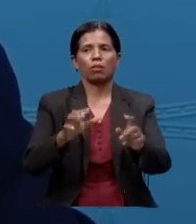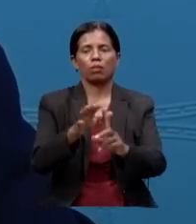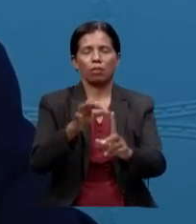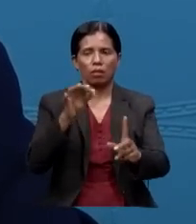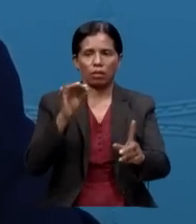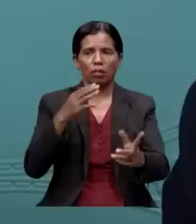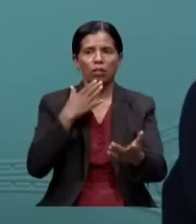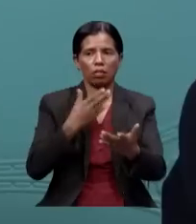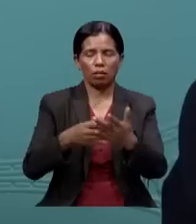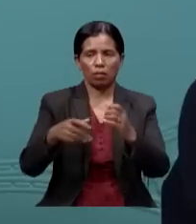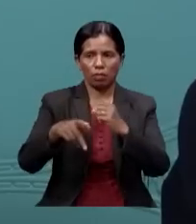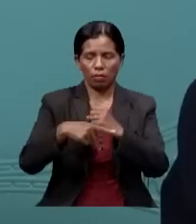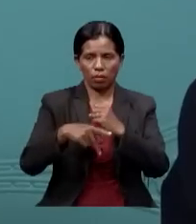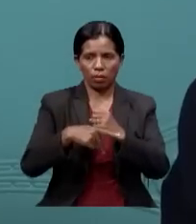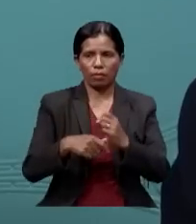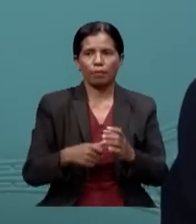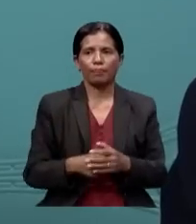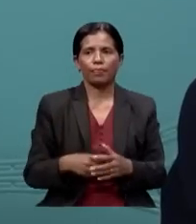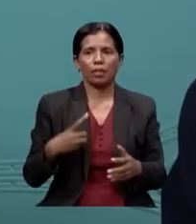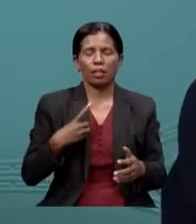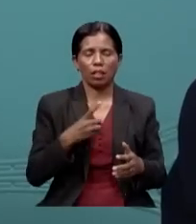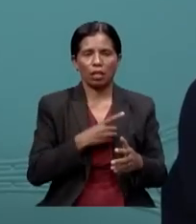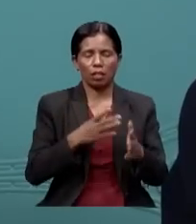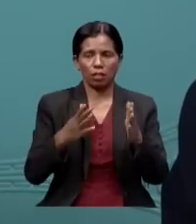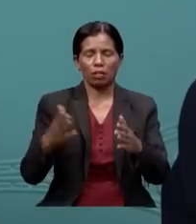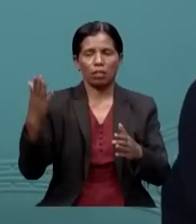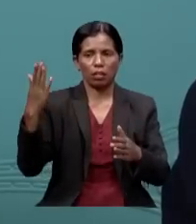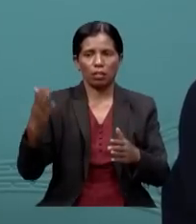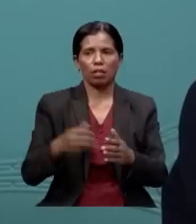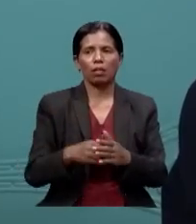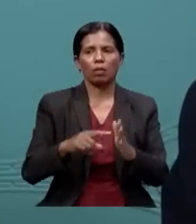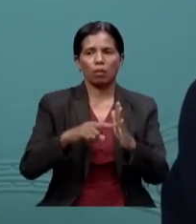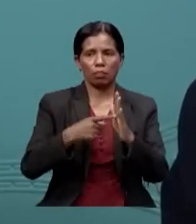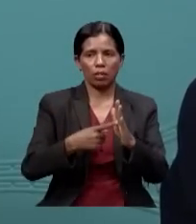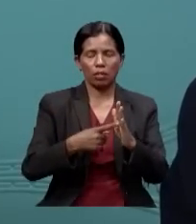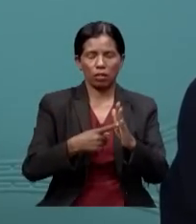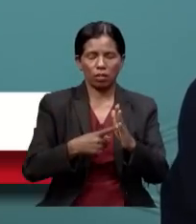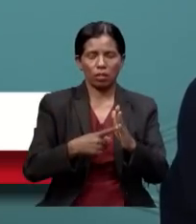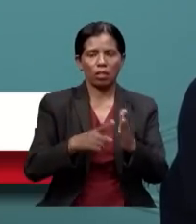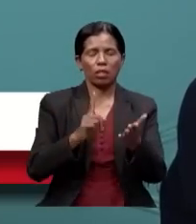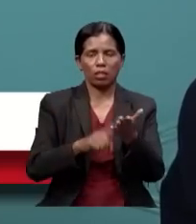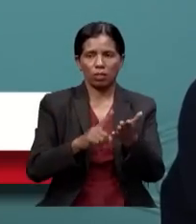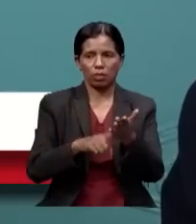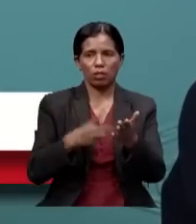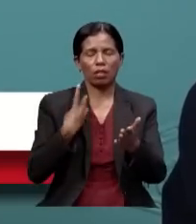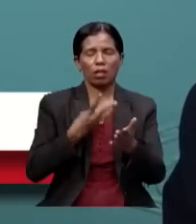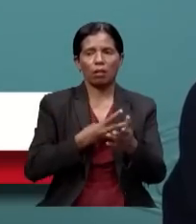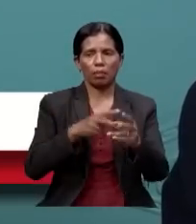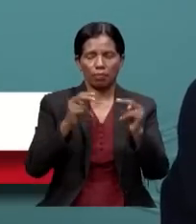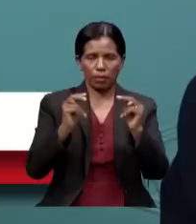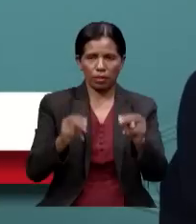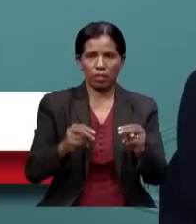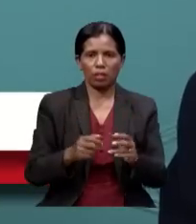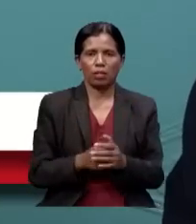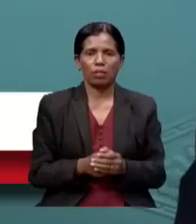benefício partidário. Deputado Sira e a plenária começa a halo ataques também que a mim precisa halo